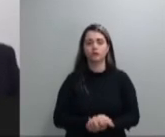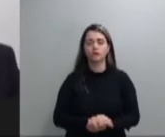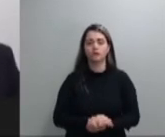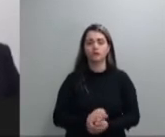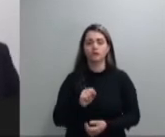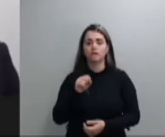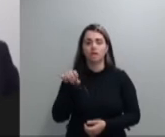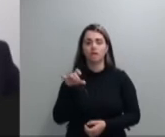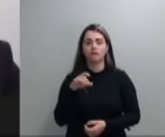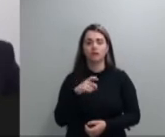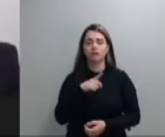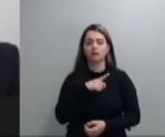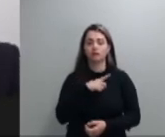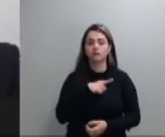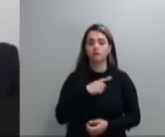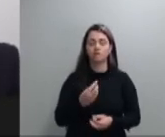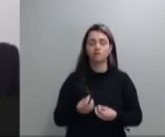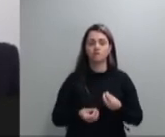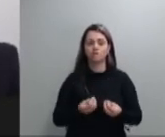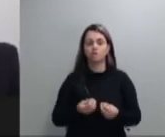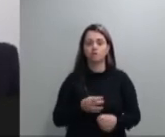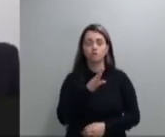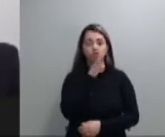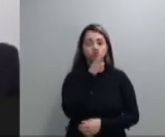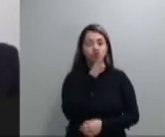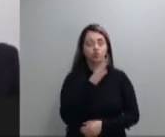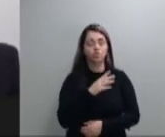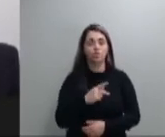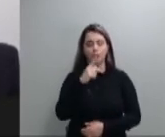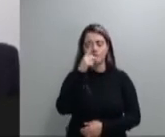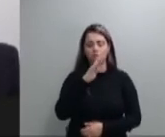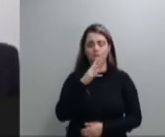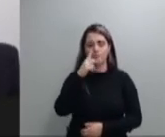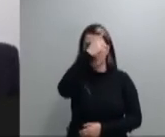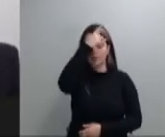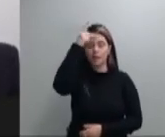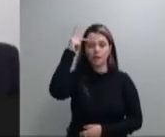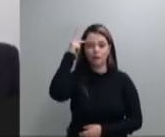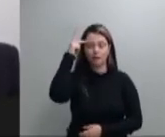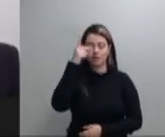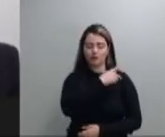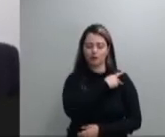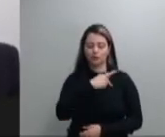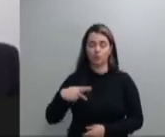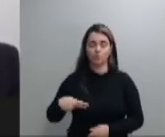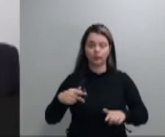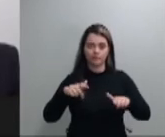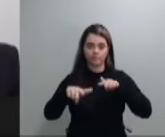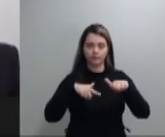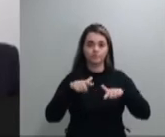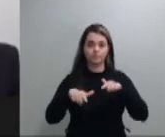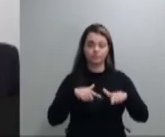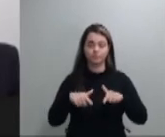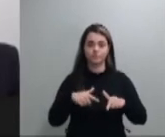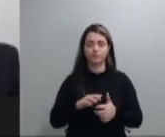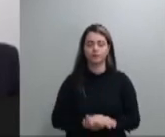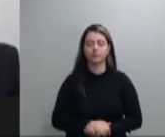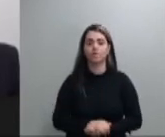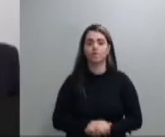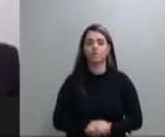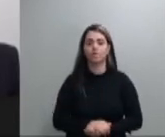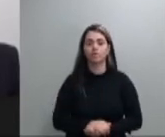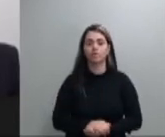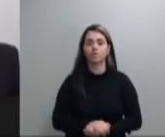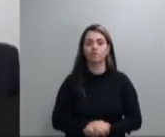de ação ou omissão do agente público capaz de causar ainda que involuntariamente resultar da danosa patrimônio público a ausência